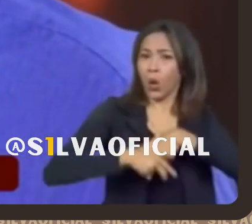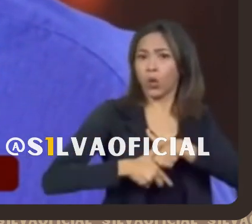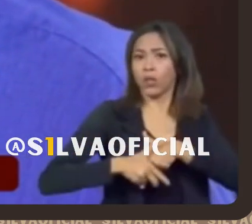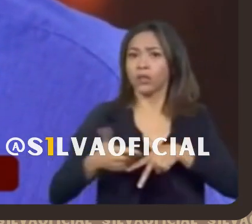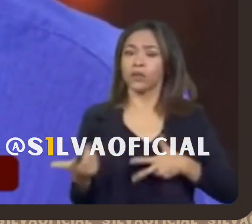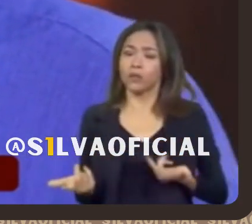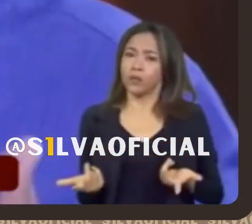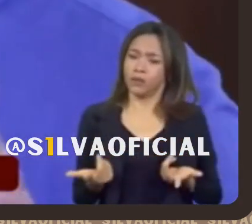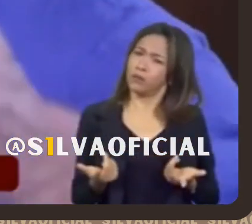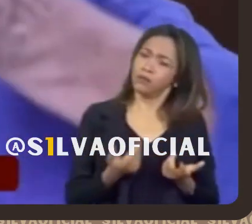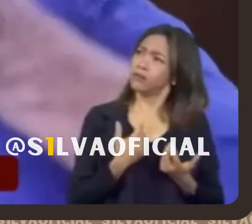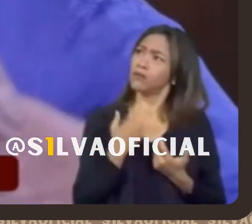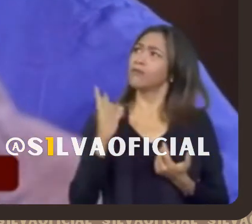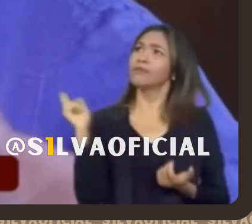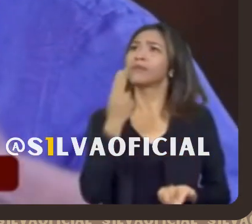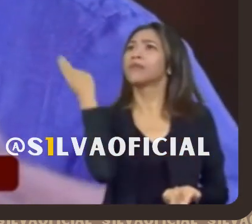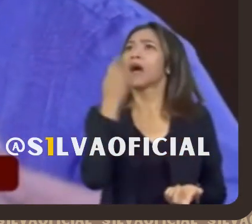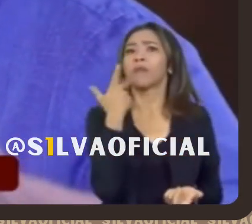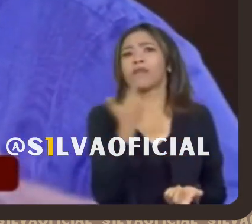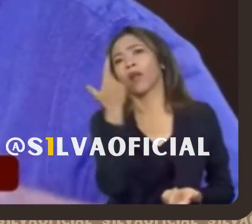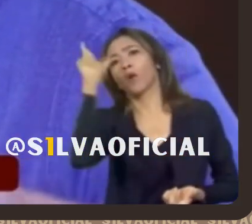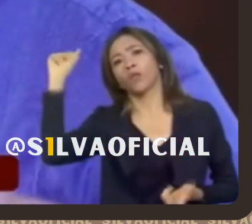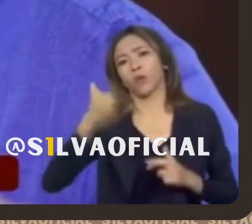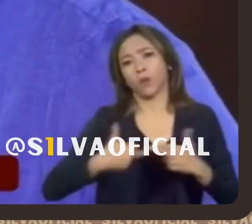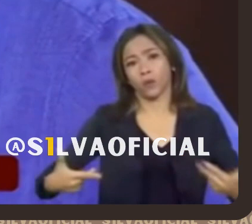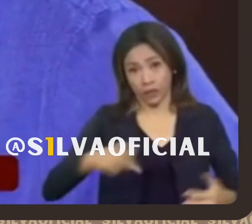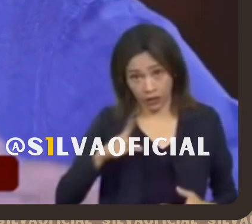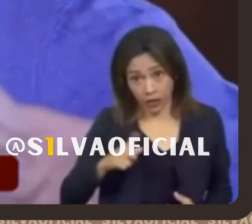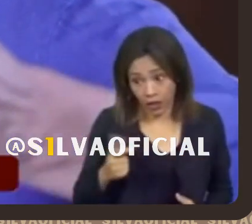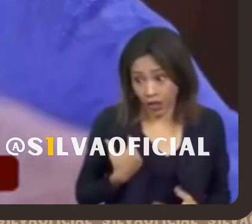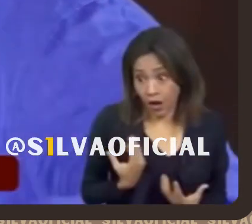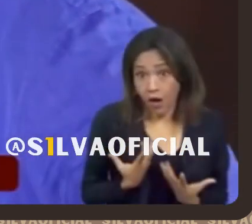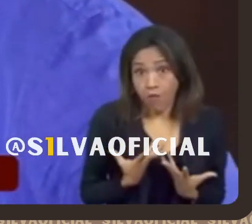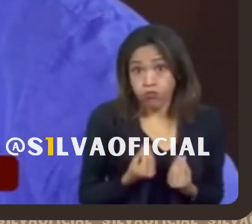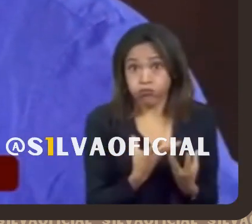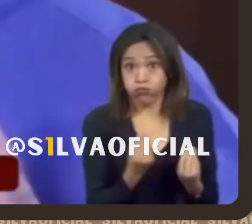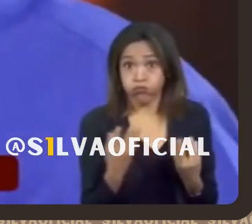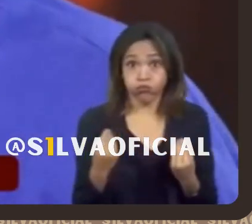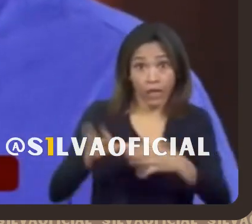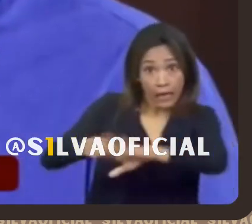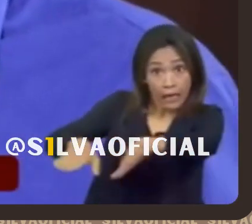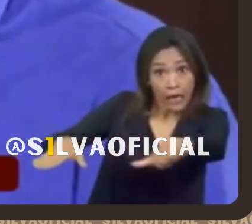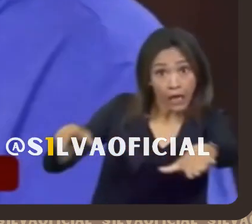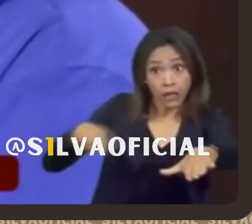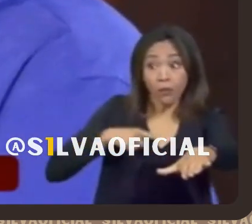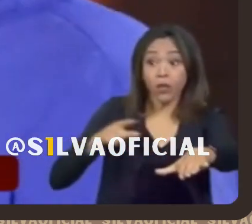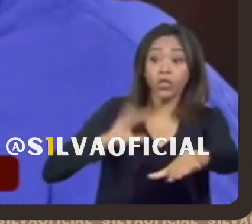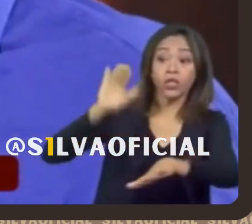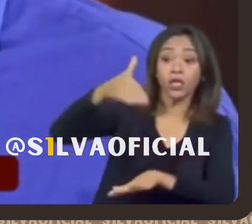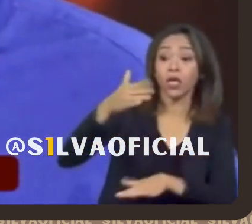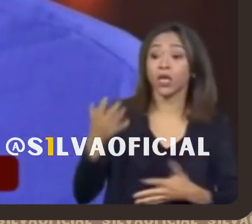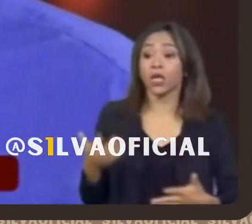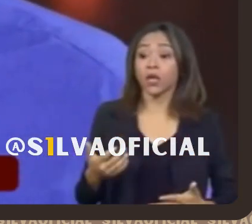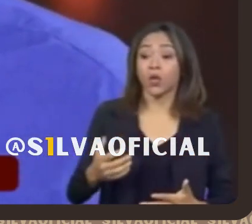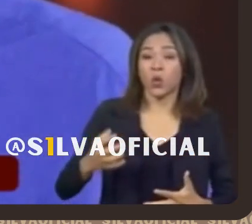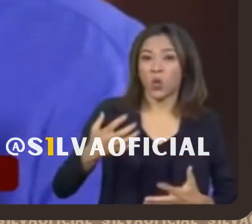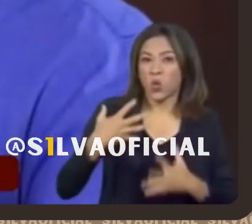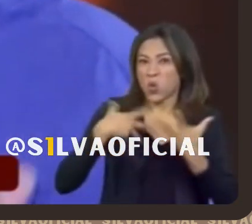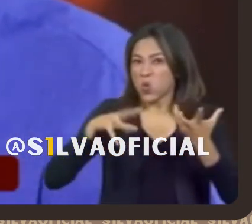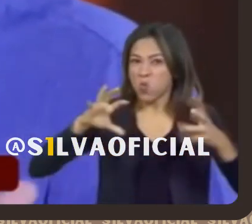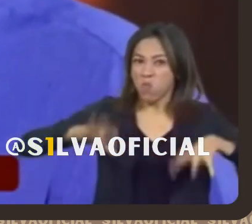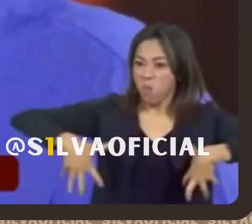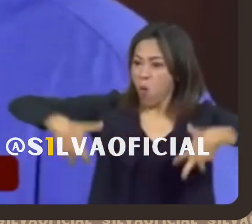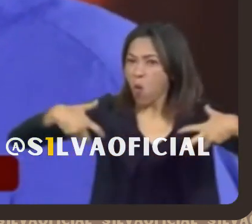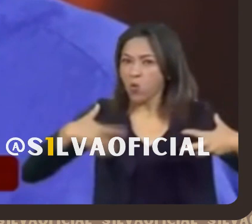coisa uhum se eu sei que tá cheio de criança naquele lugar pode ter o monstro lá dentro Eu não posso matar as crianças porque eu quero matar o monstro eu